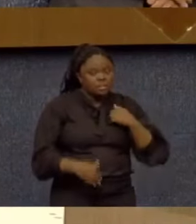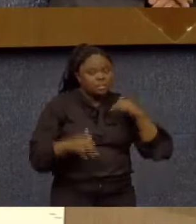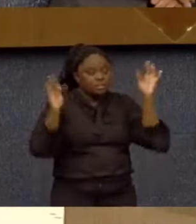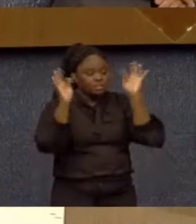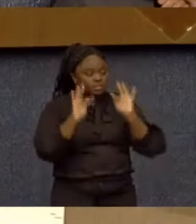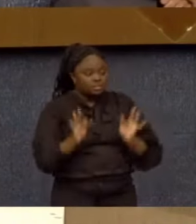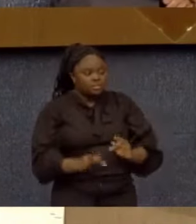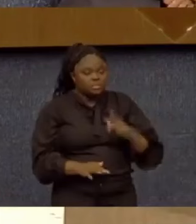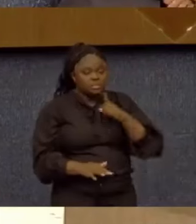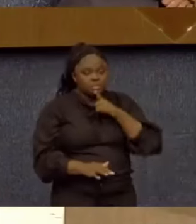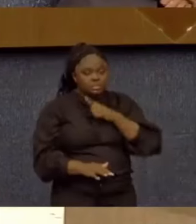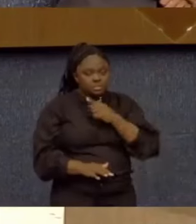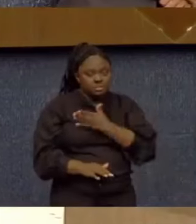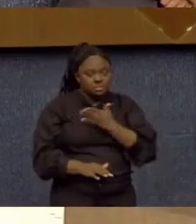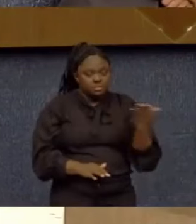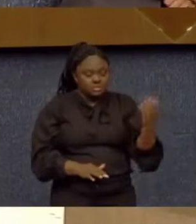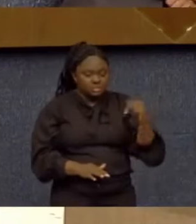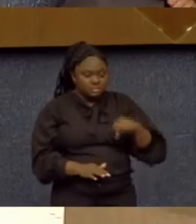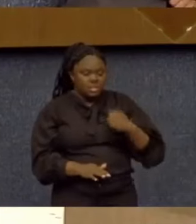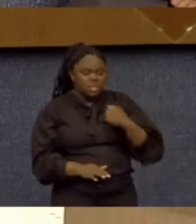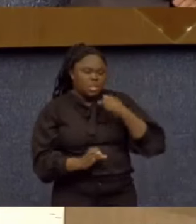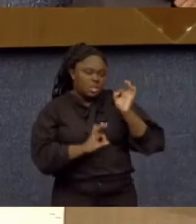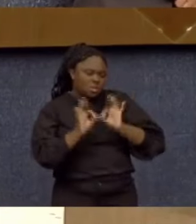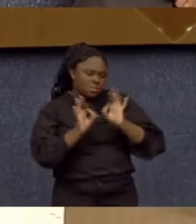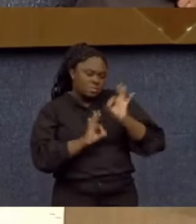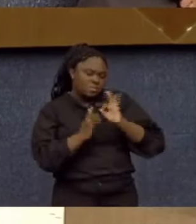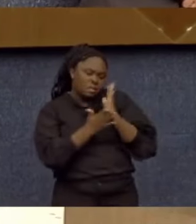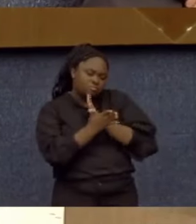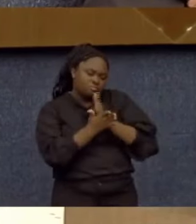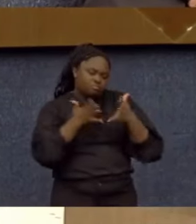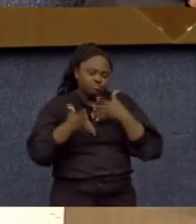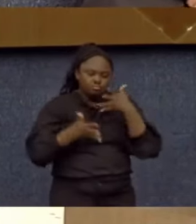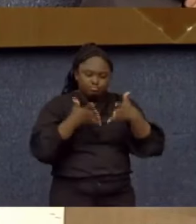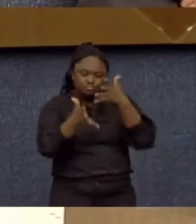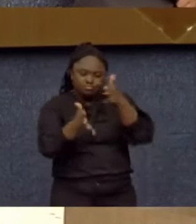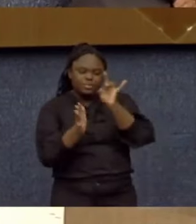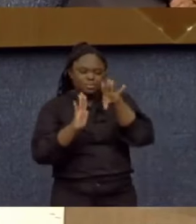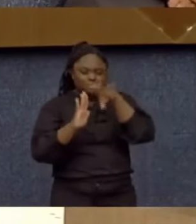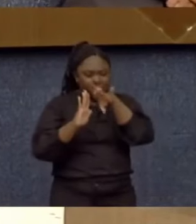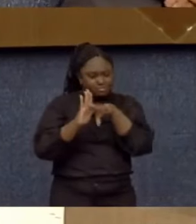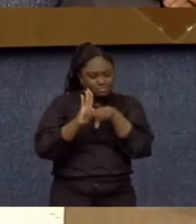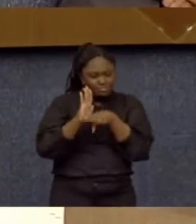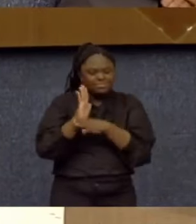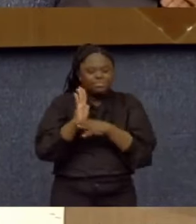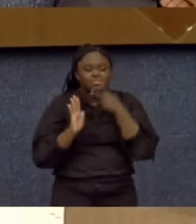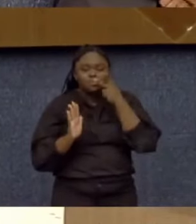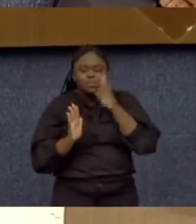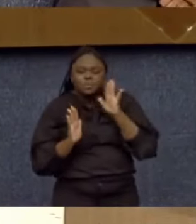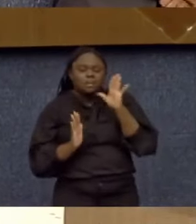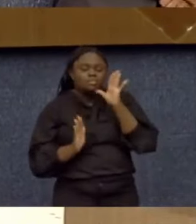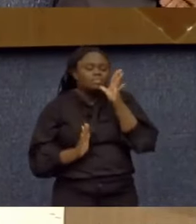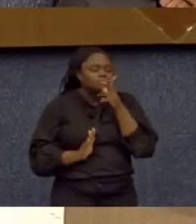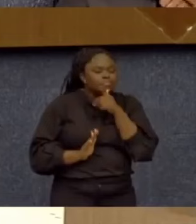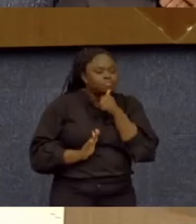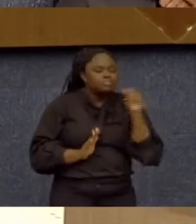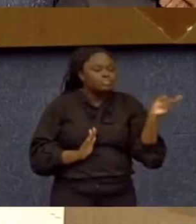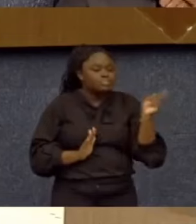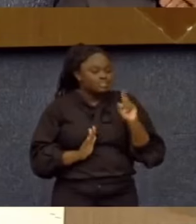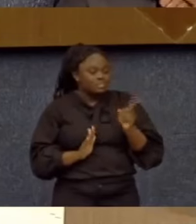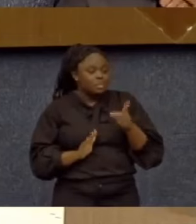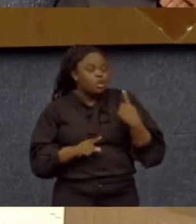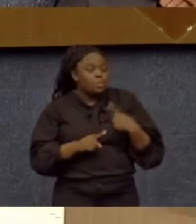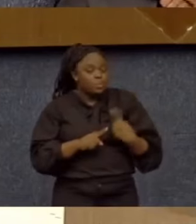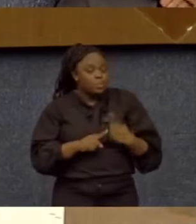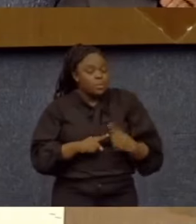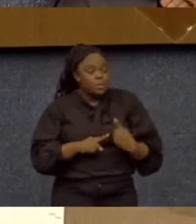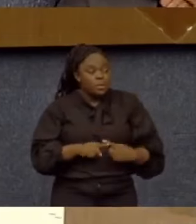todos vocês aqui. Preparei umas palavrinhas aqui, né, só para protocolo. Prometo que não vou demorar muito,